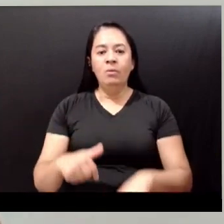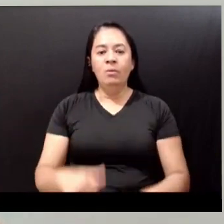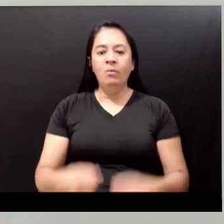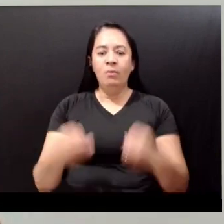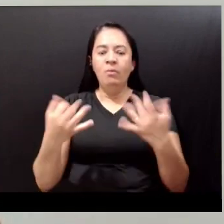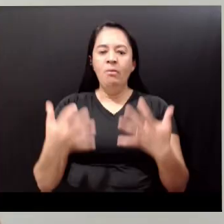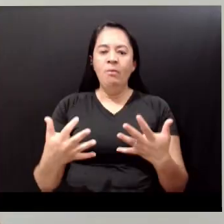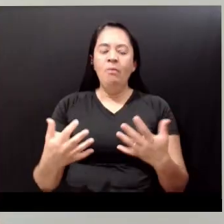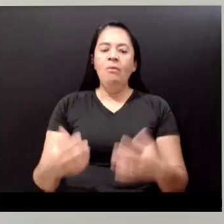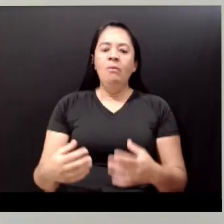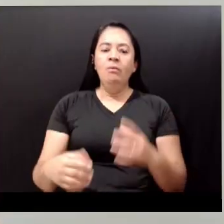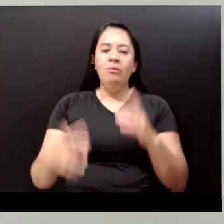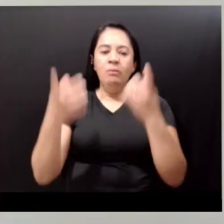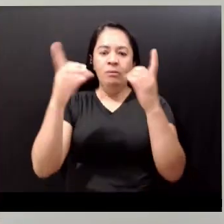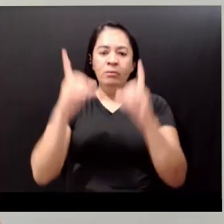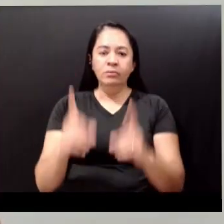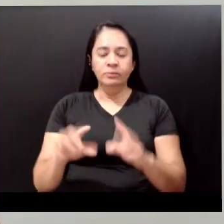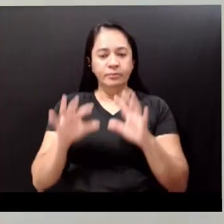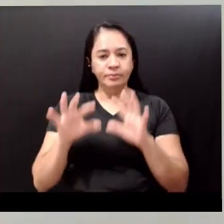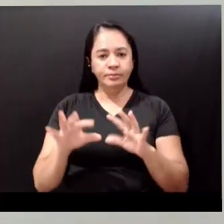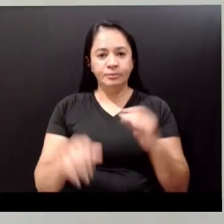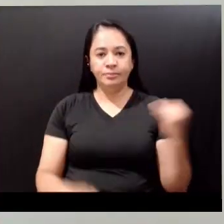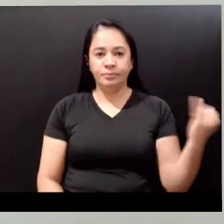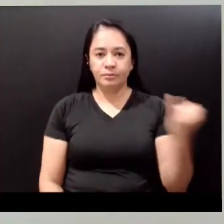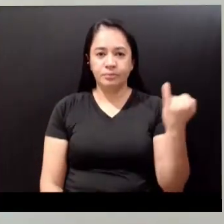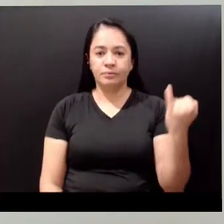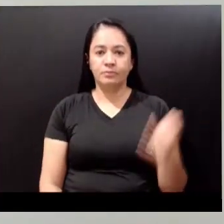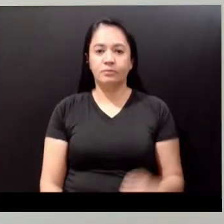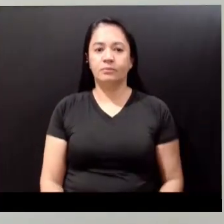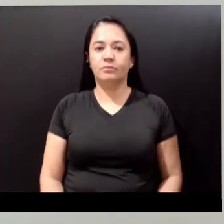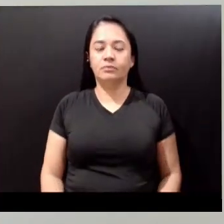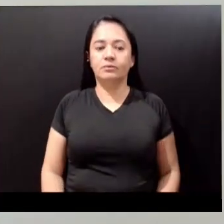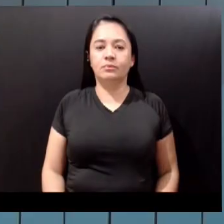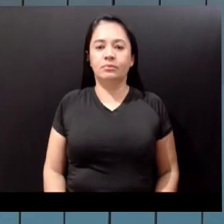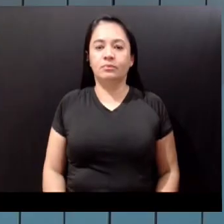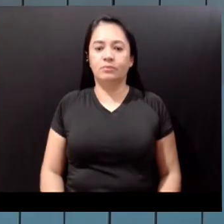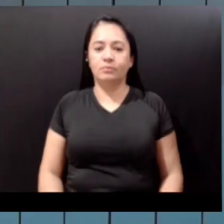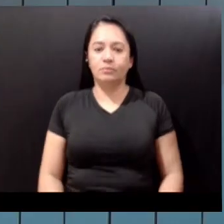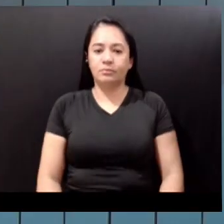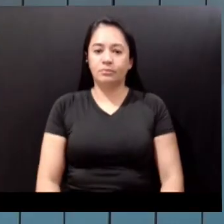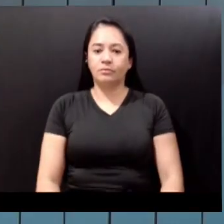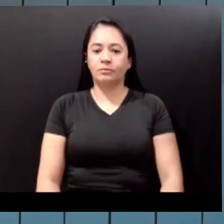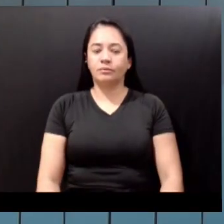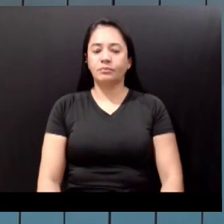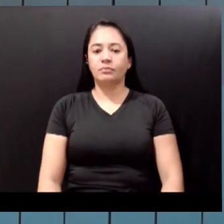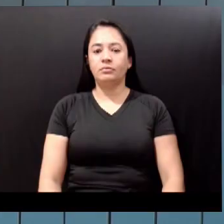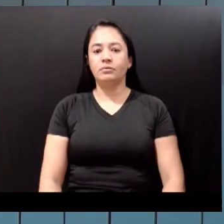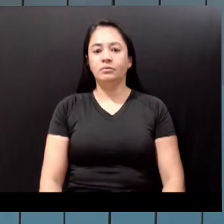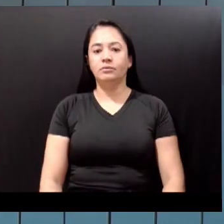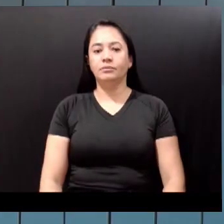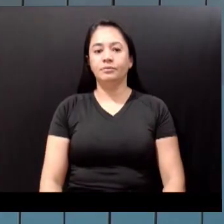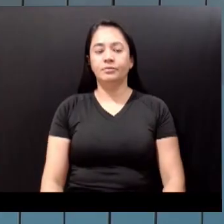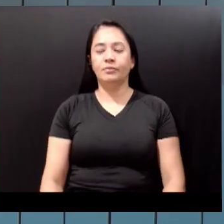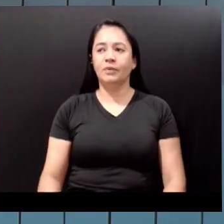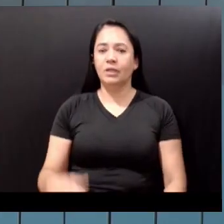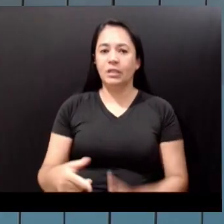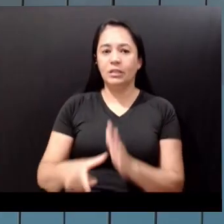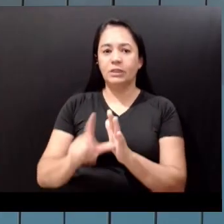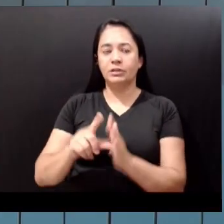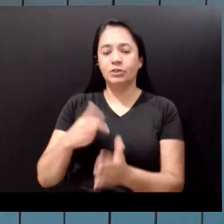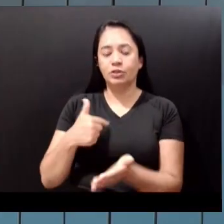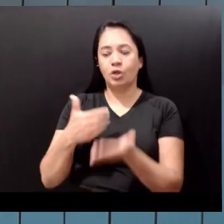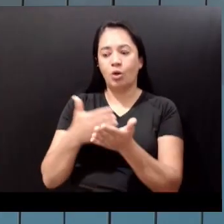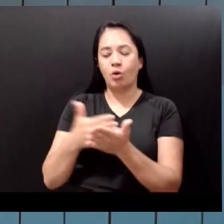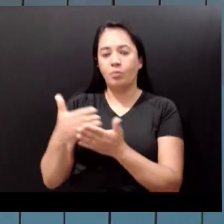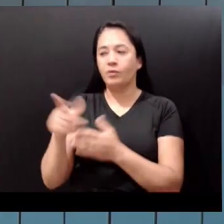que seja definido como deficiência. Isso é muito importante. Então, doutora, antes de da gente entrar